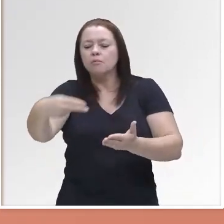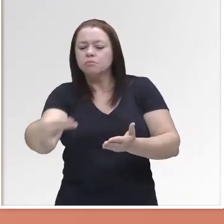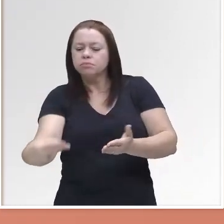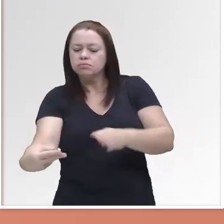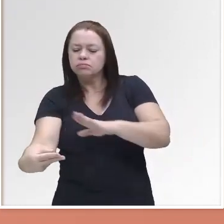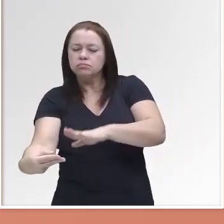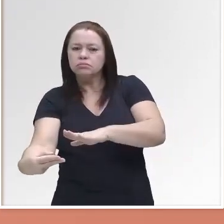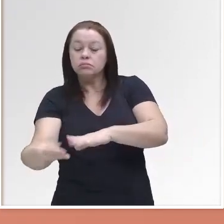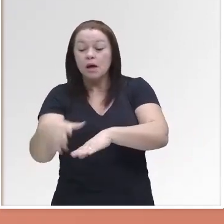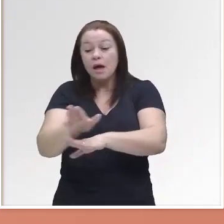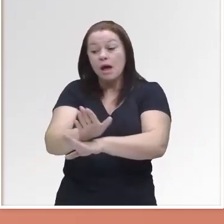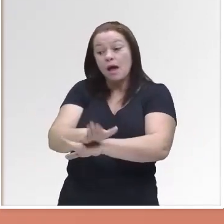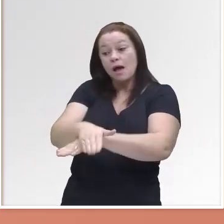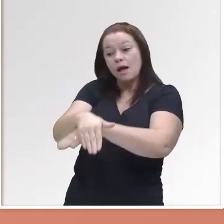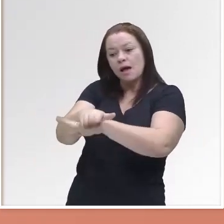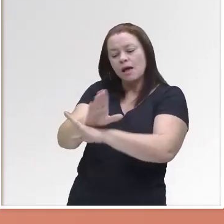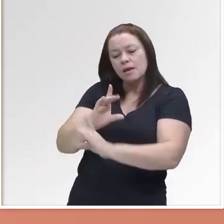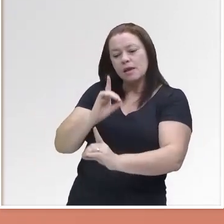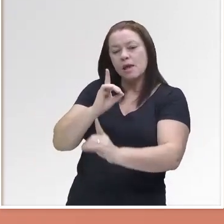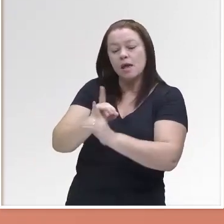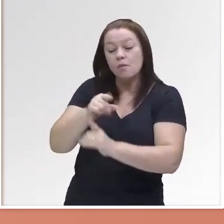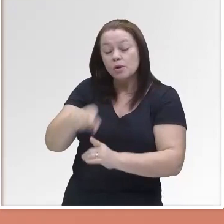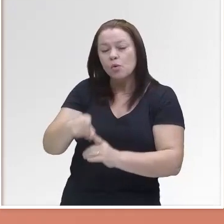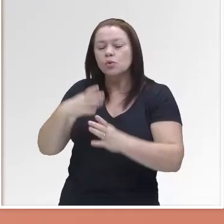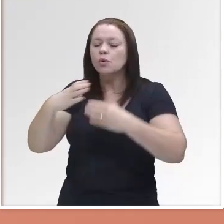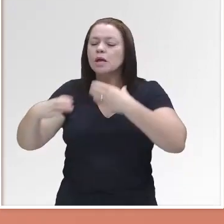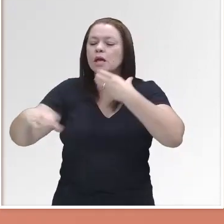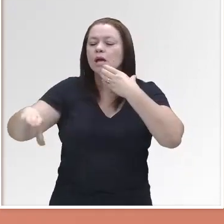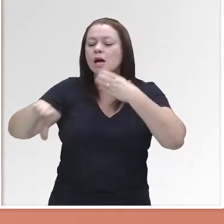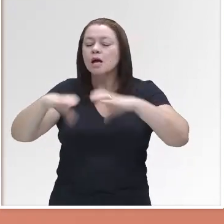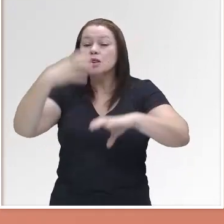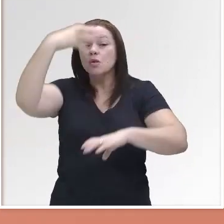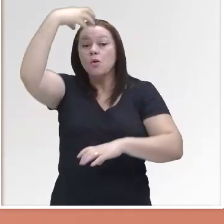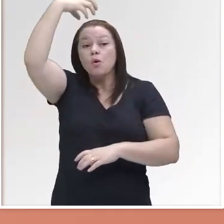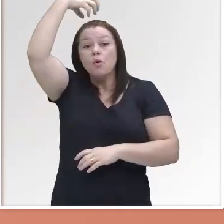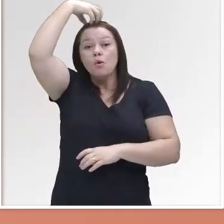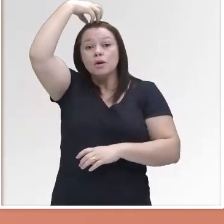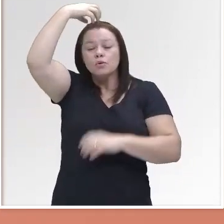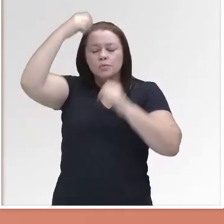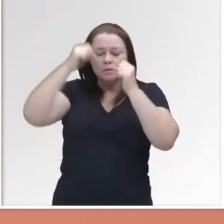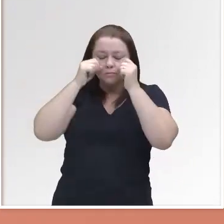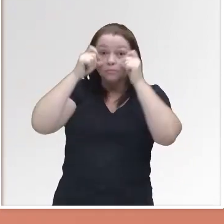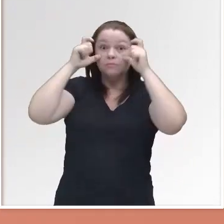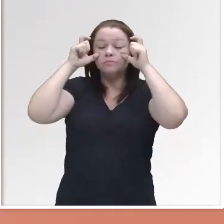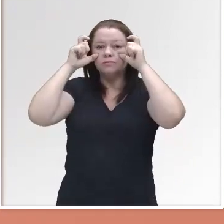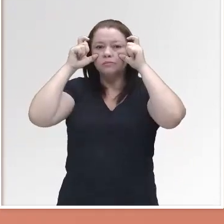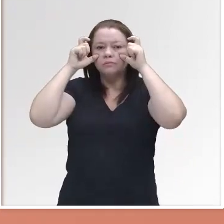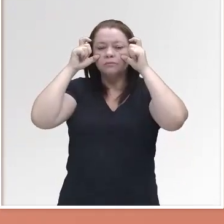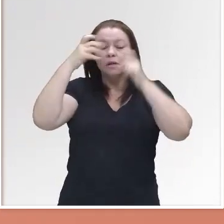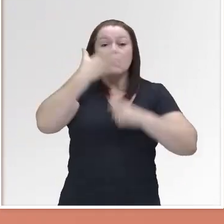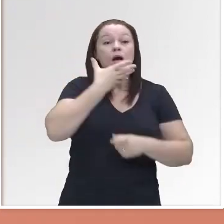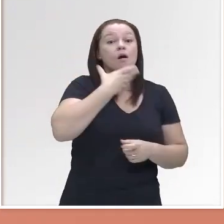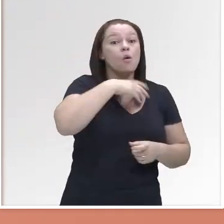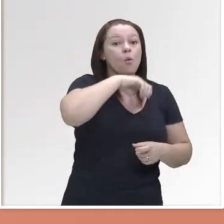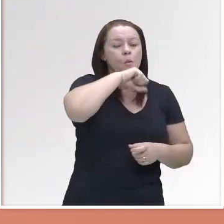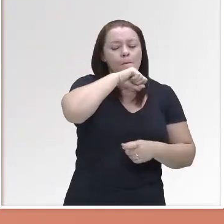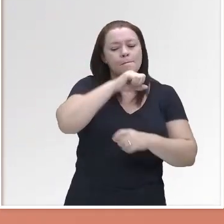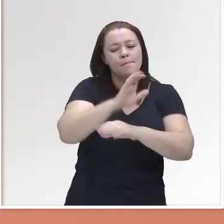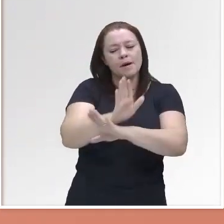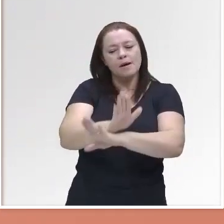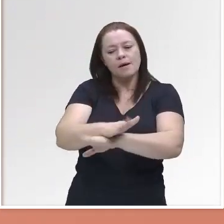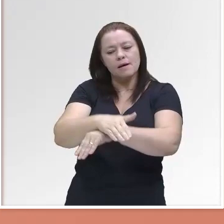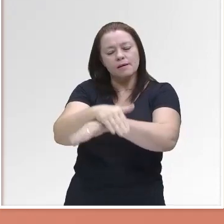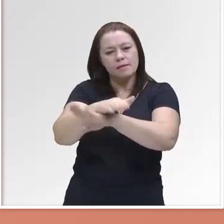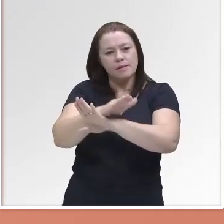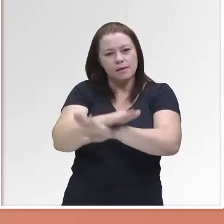Novamente, o rei Tritão descobriu que Ariel tinha ido outra vez à superfície e ficou muito zangado. E